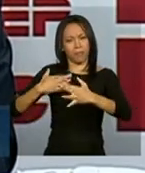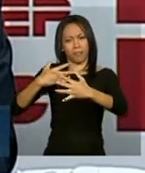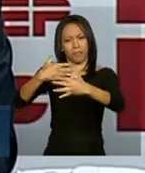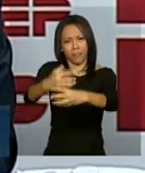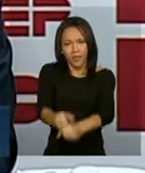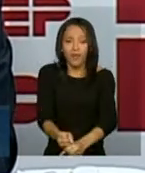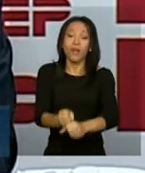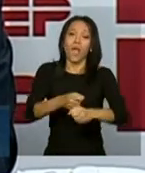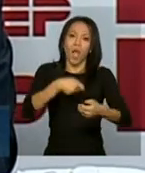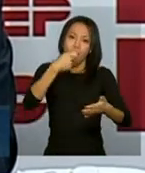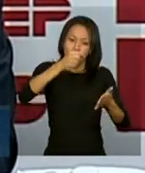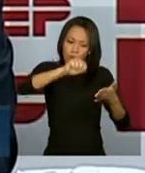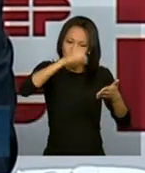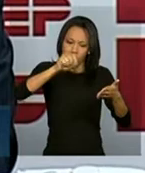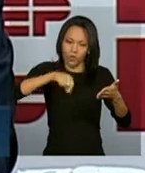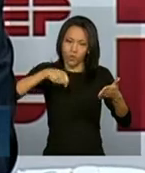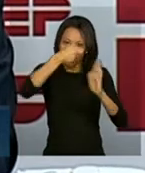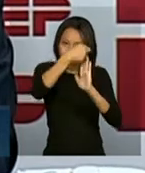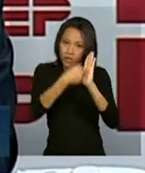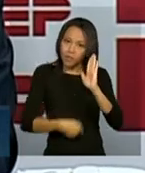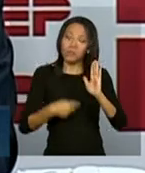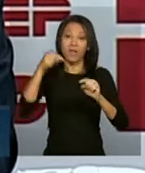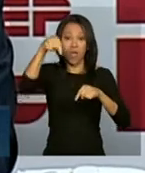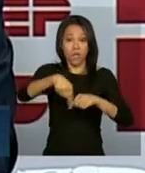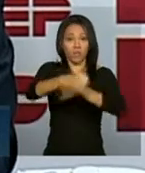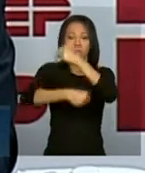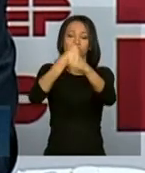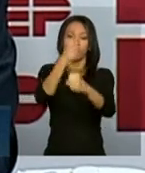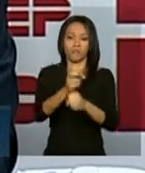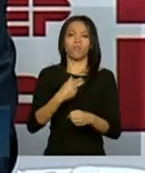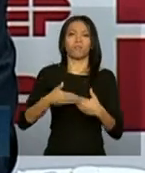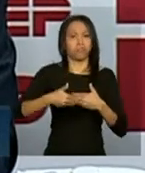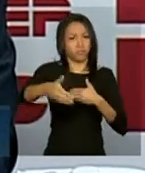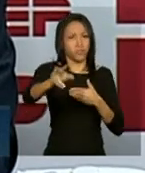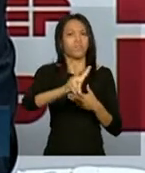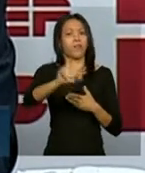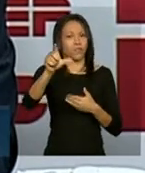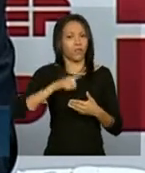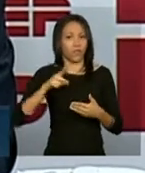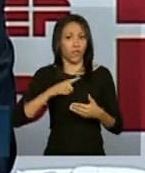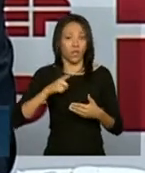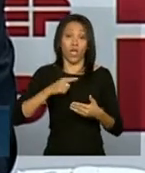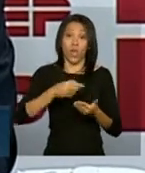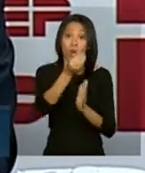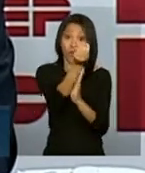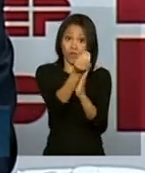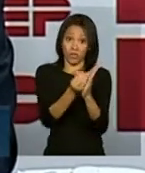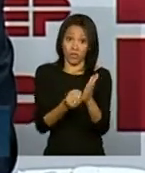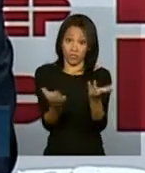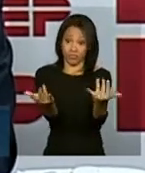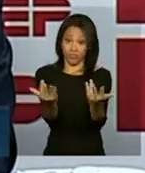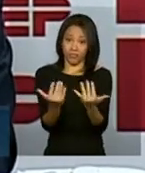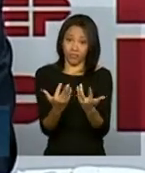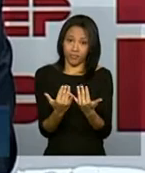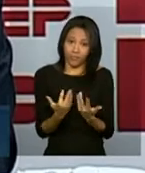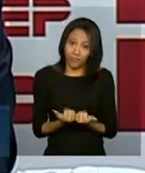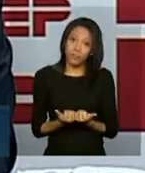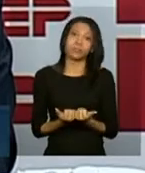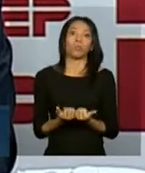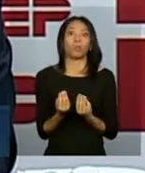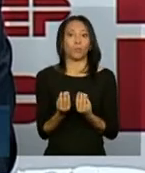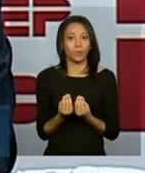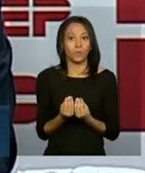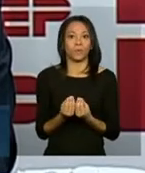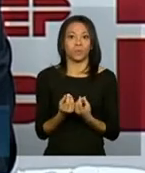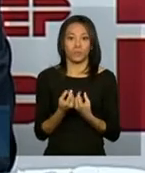correções, especialmente das redações. Esse ano nós vamos ter um recurso de ofício muito maior, porque nós reduzimos a discrepância